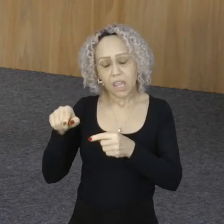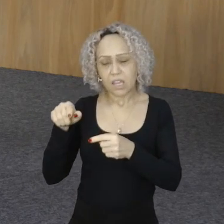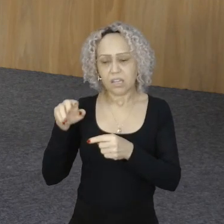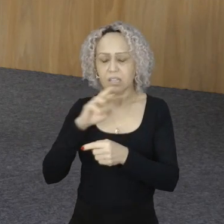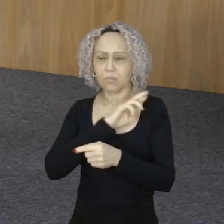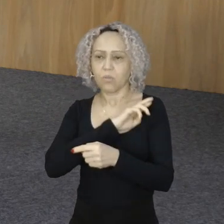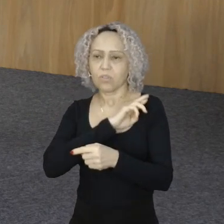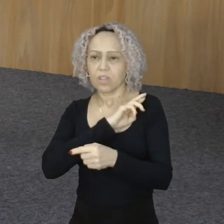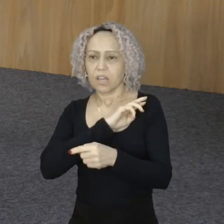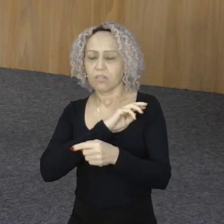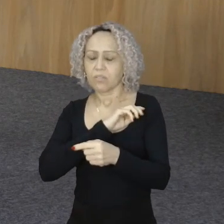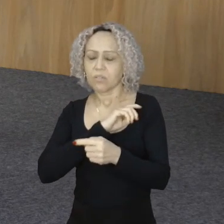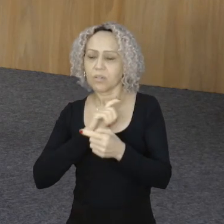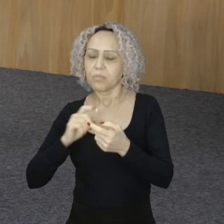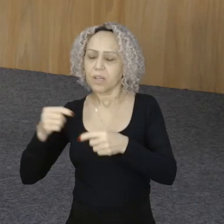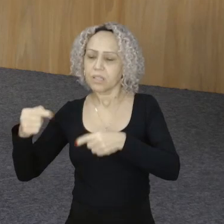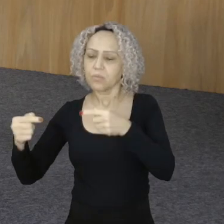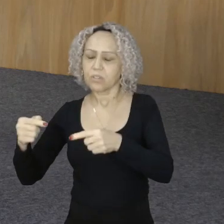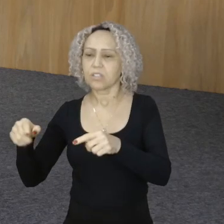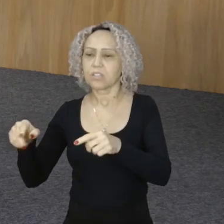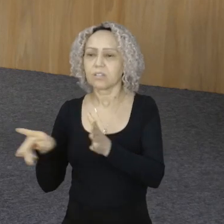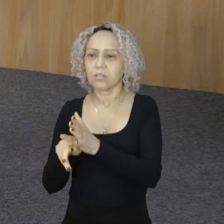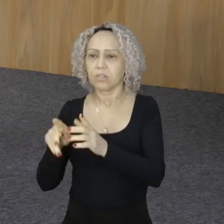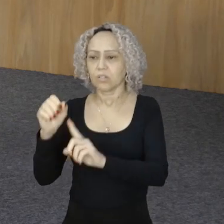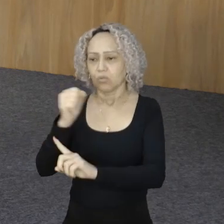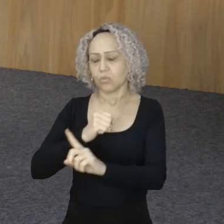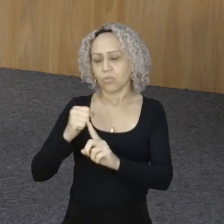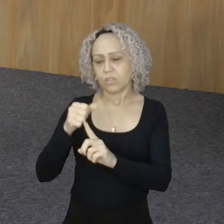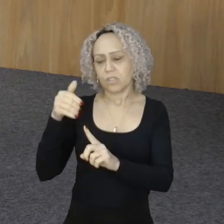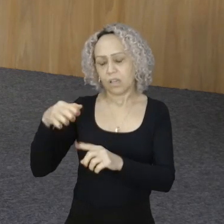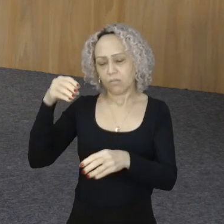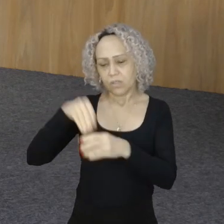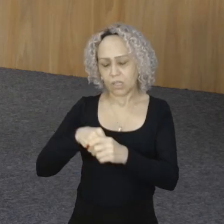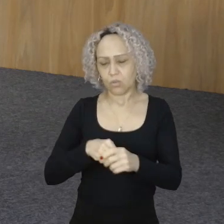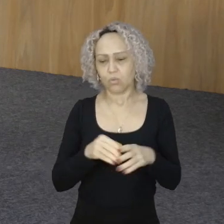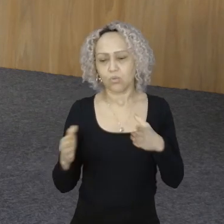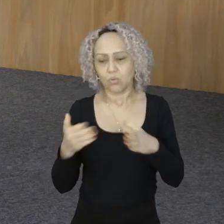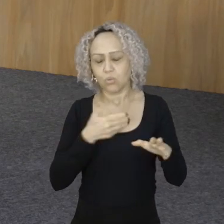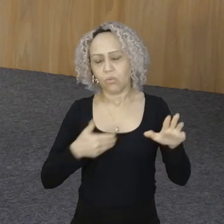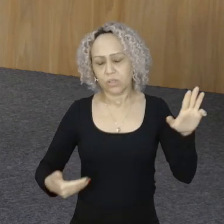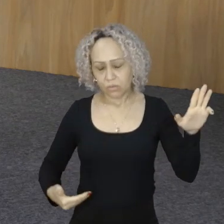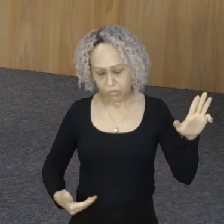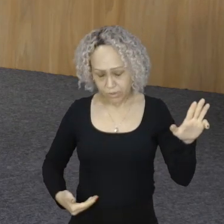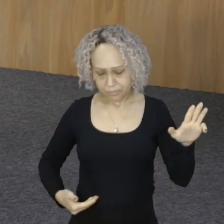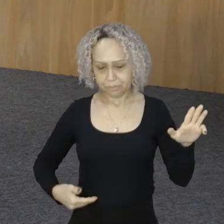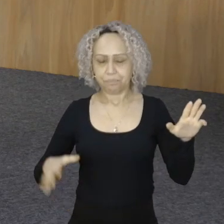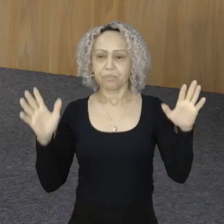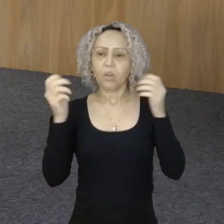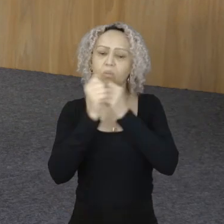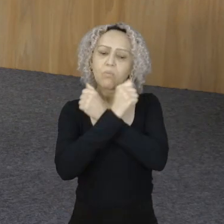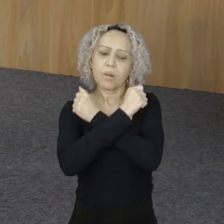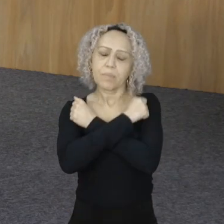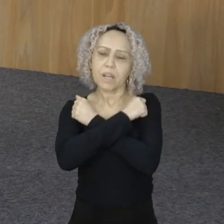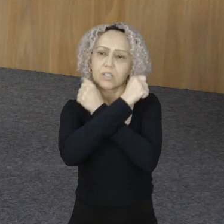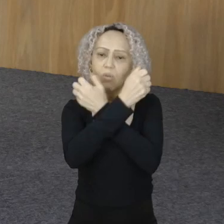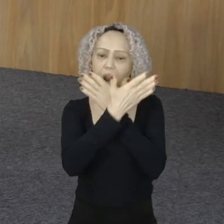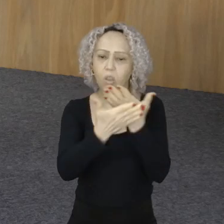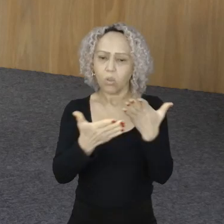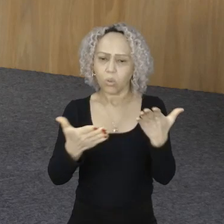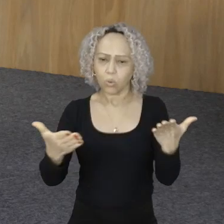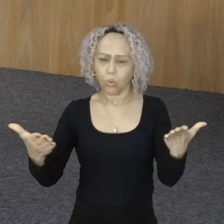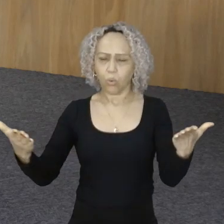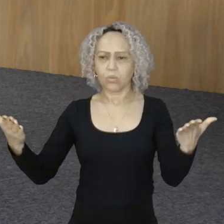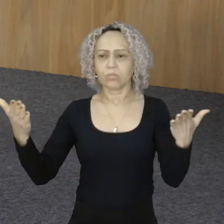abraço e um ótimo dia, Amanda, para ti, para o meu amigo Raimundo Bonfim e para todos os internautas que acompanham as nossas redes